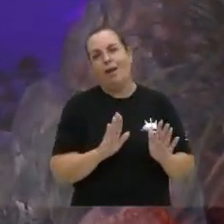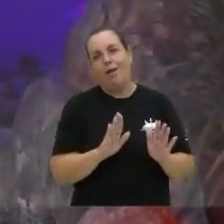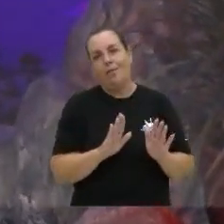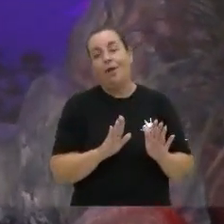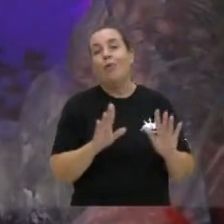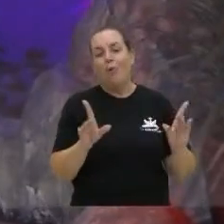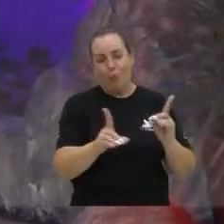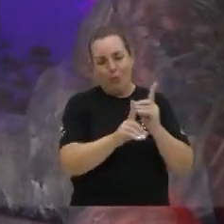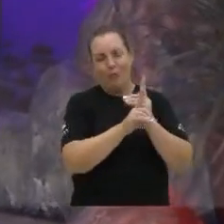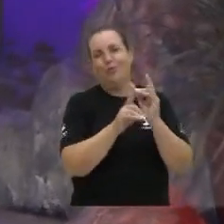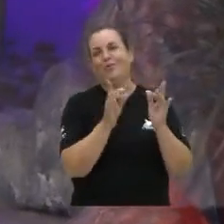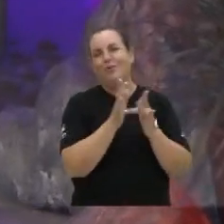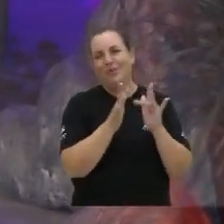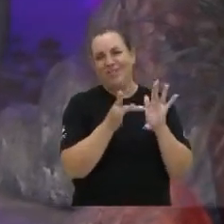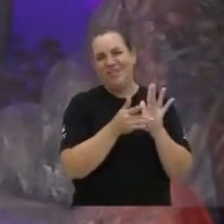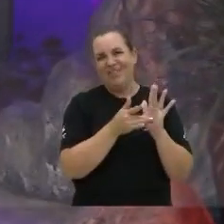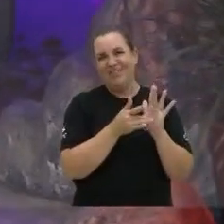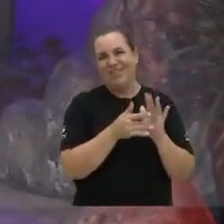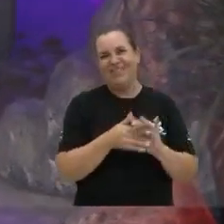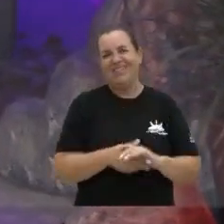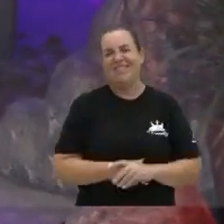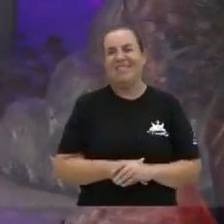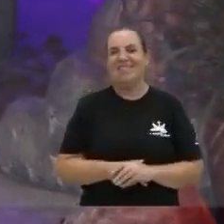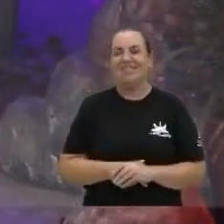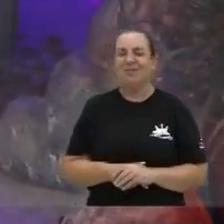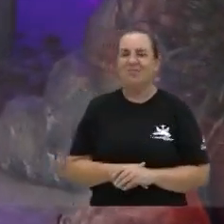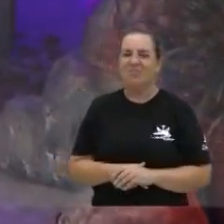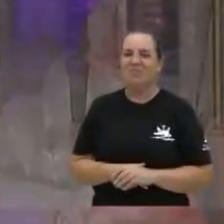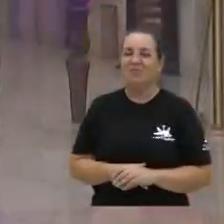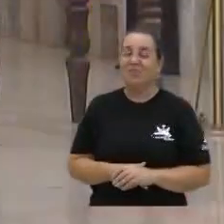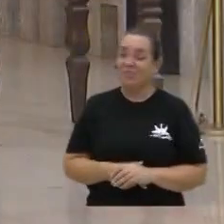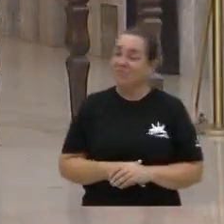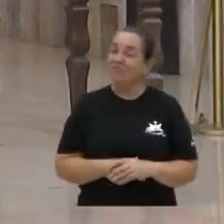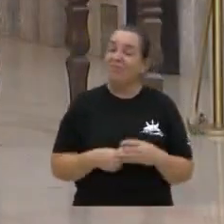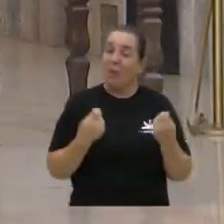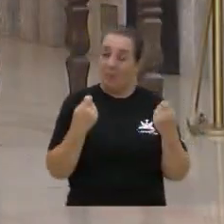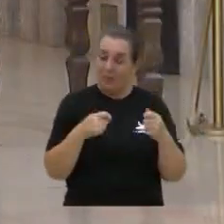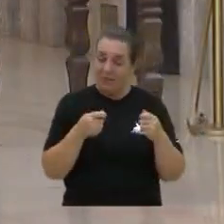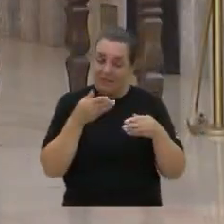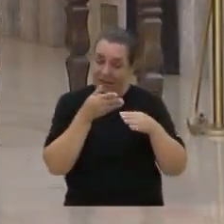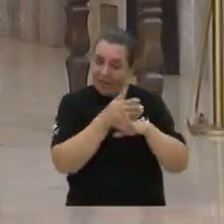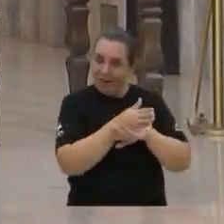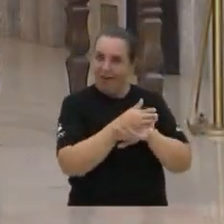encontro, o encontro com o ressuscitado. É preciso